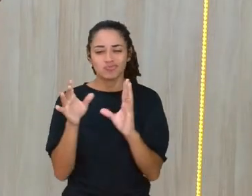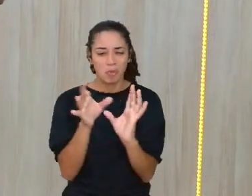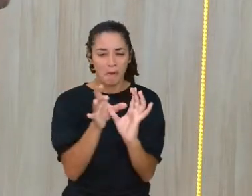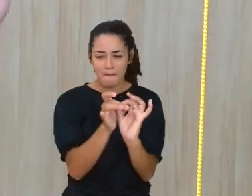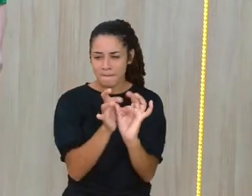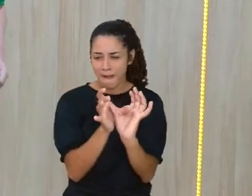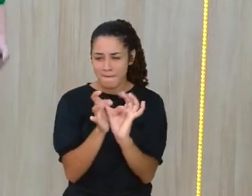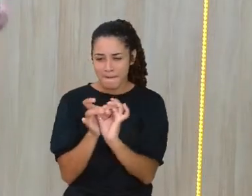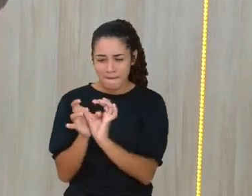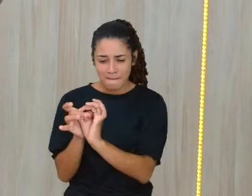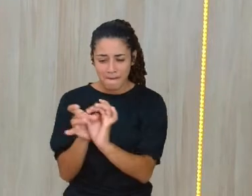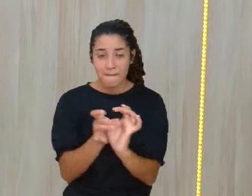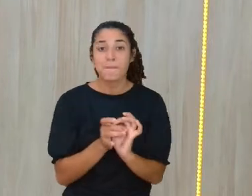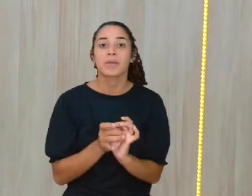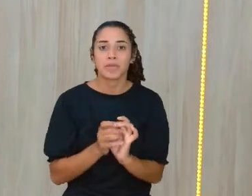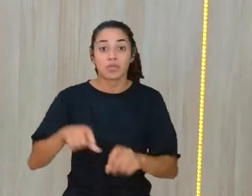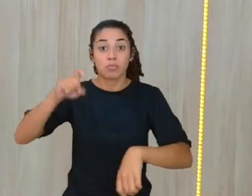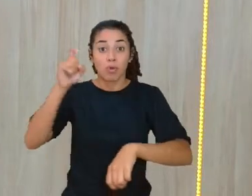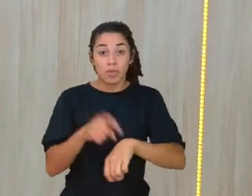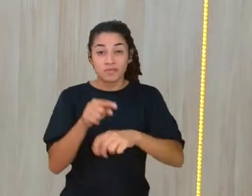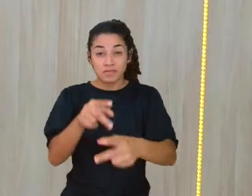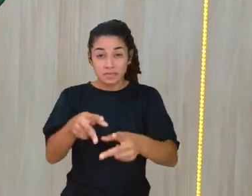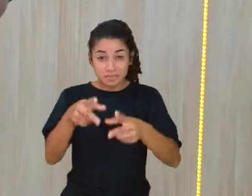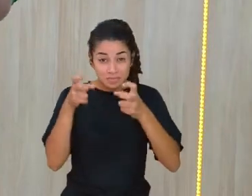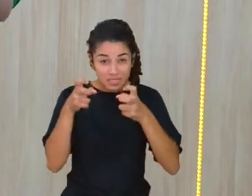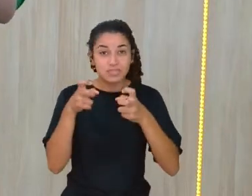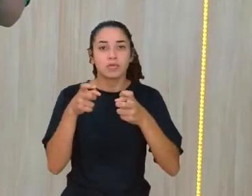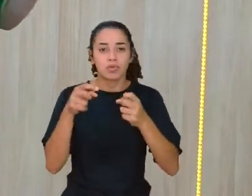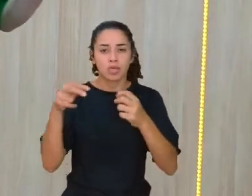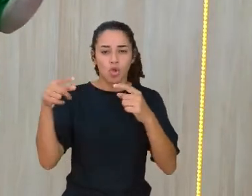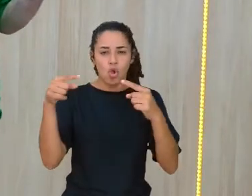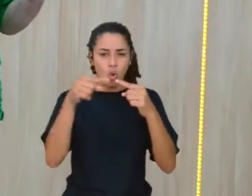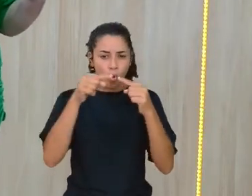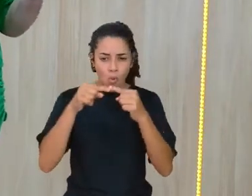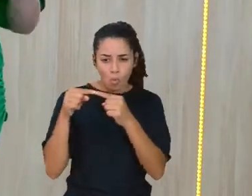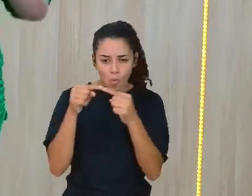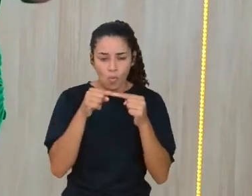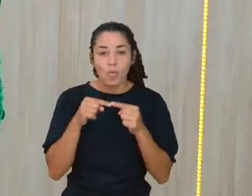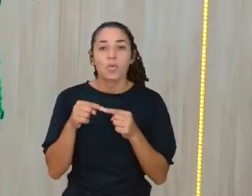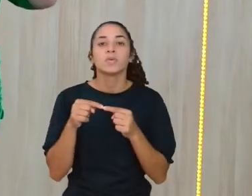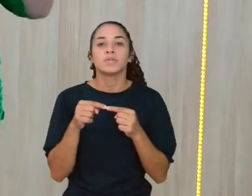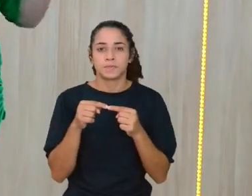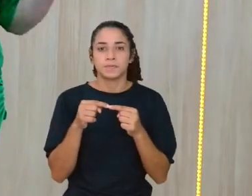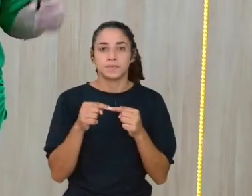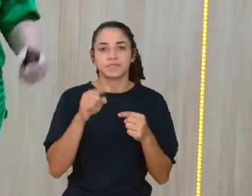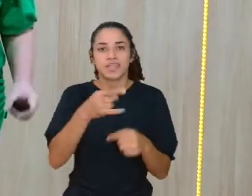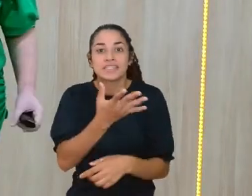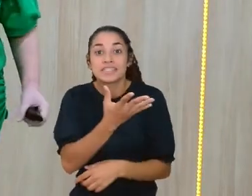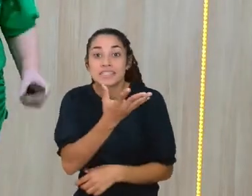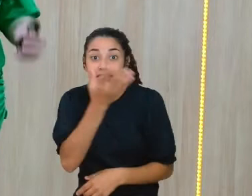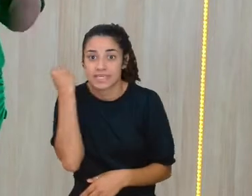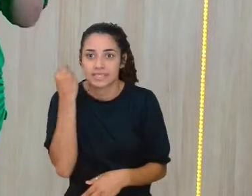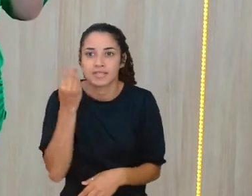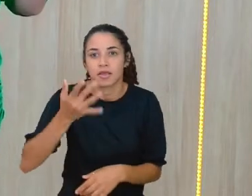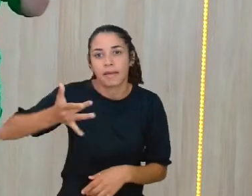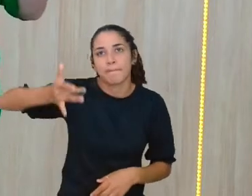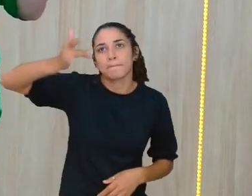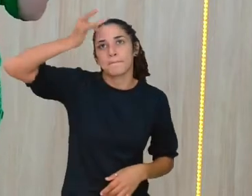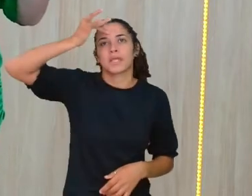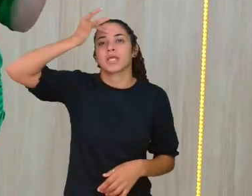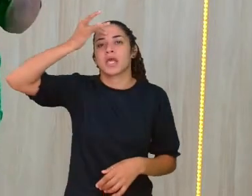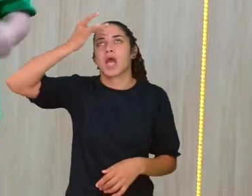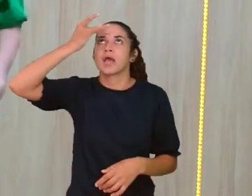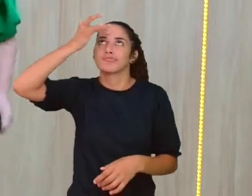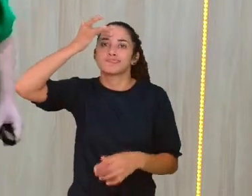interligado. Na hora que vocês perceberem essas ligações matemáticas, que esquecerem de decorar e passarem